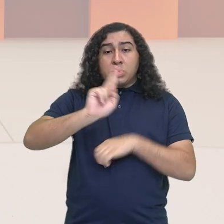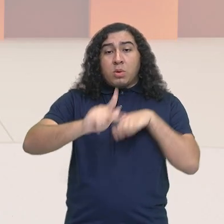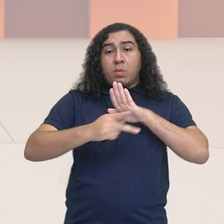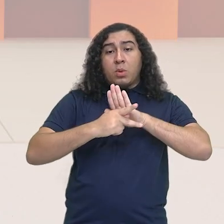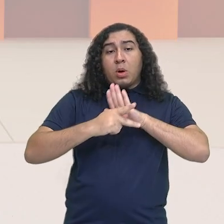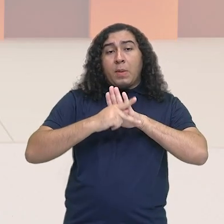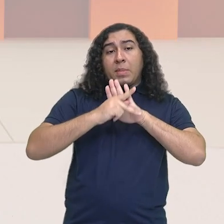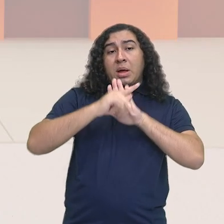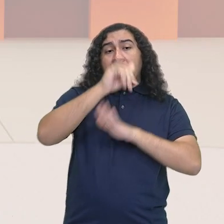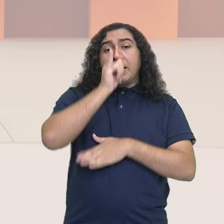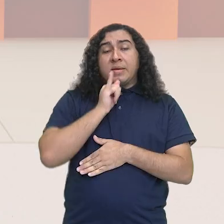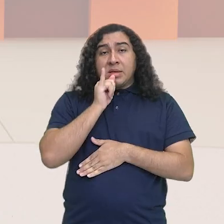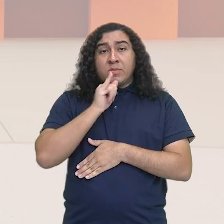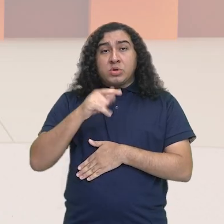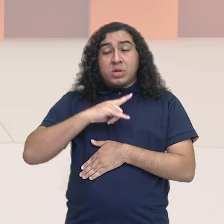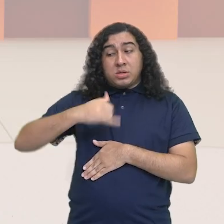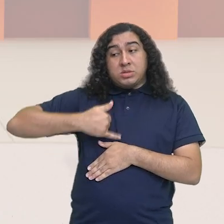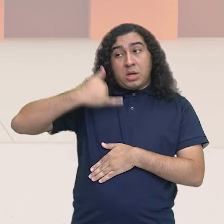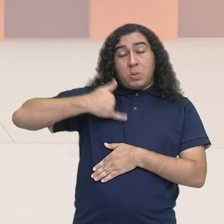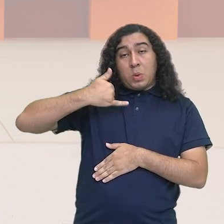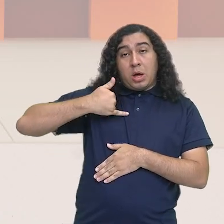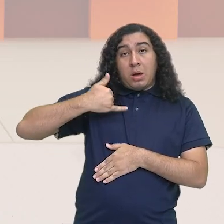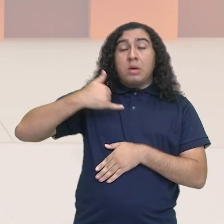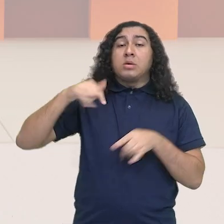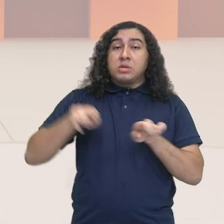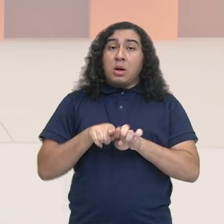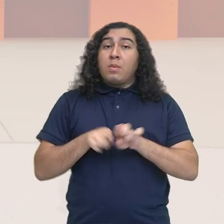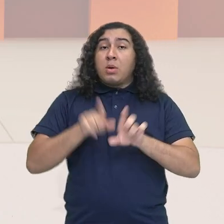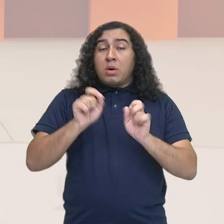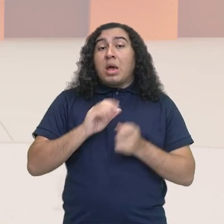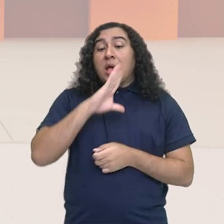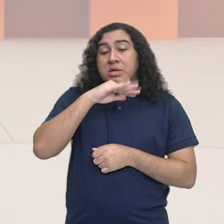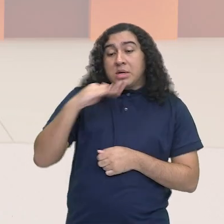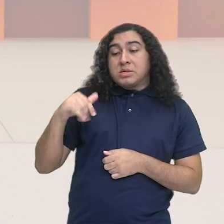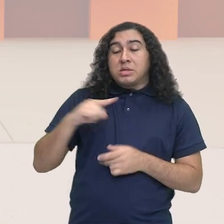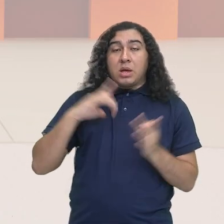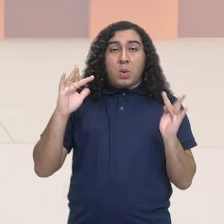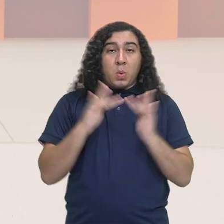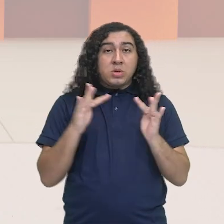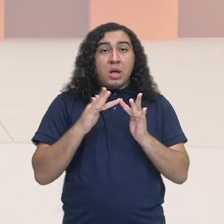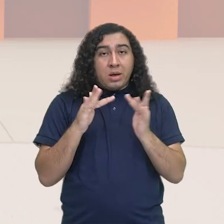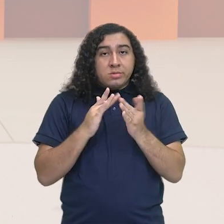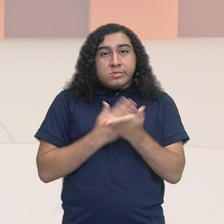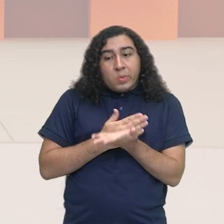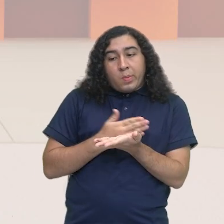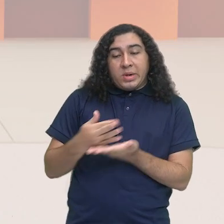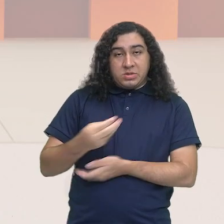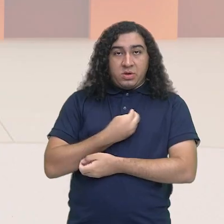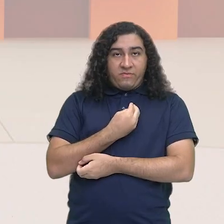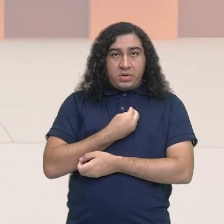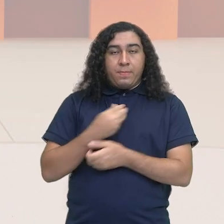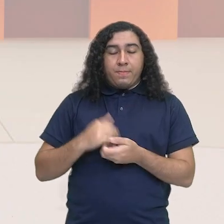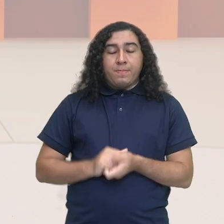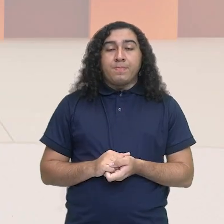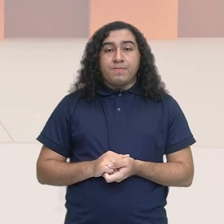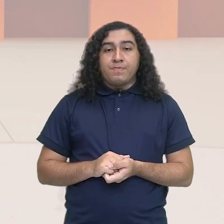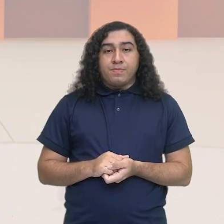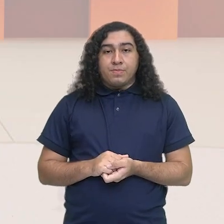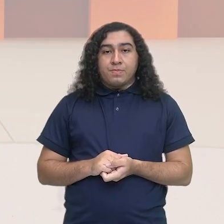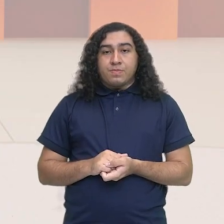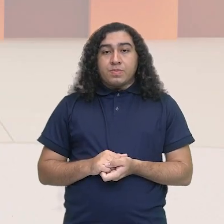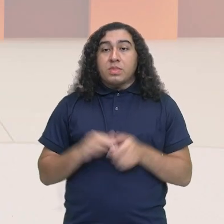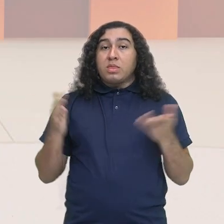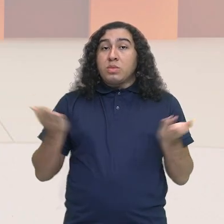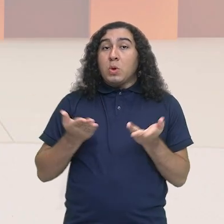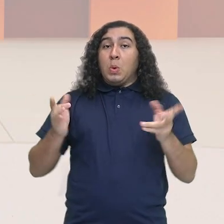mecanismos aí dos smartphones, né, dos celulares, onde as crianças têm contato desde cedo. E agora nós vamos falar dos